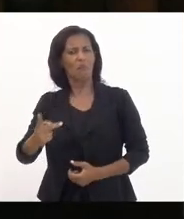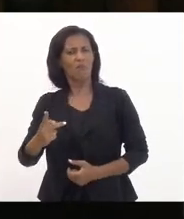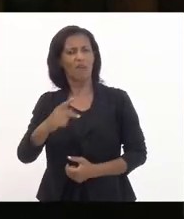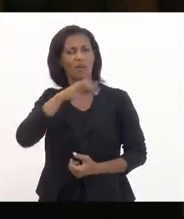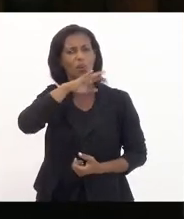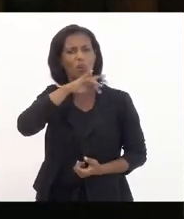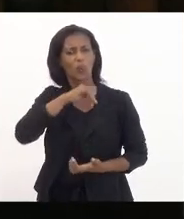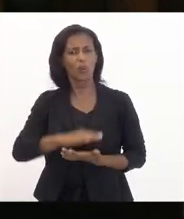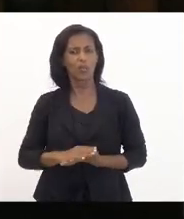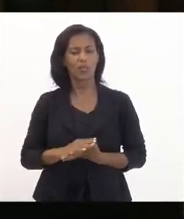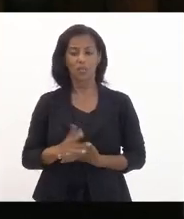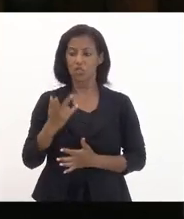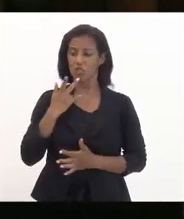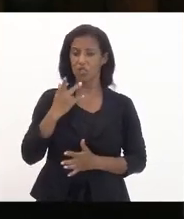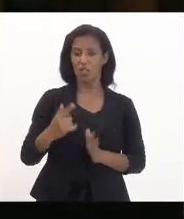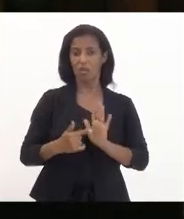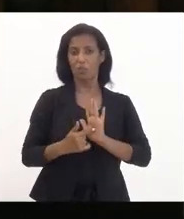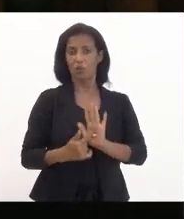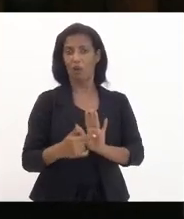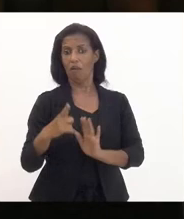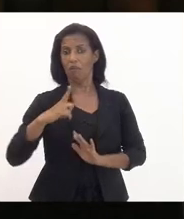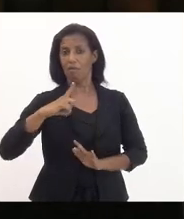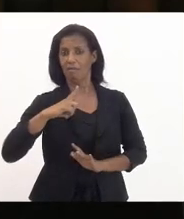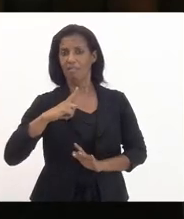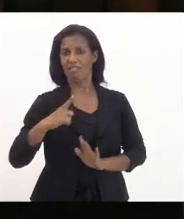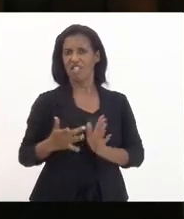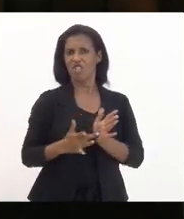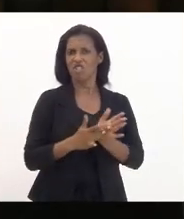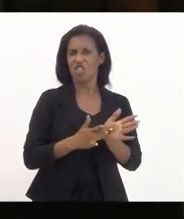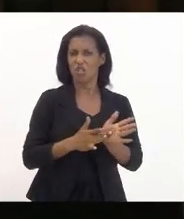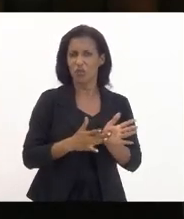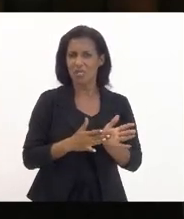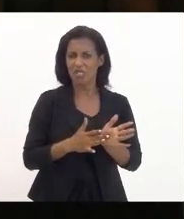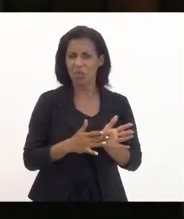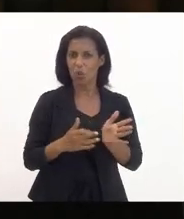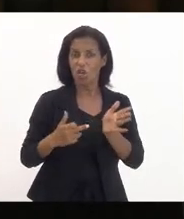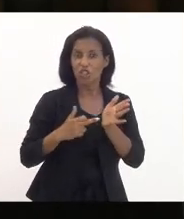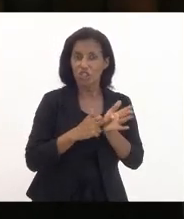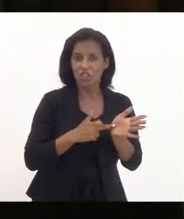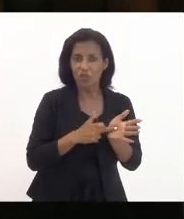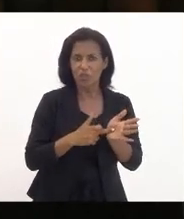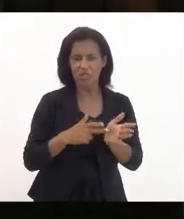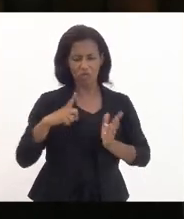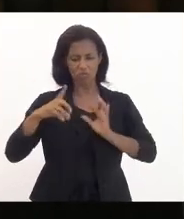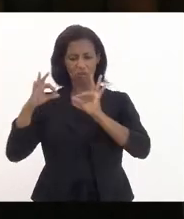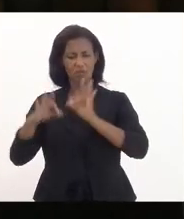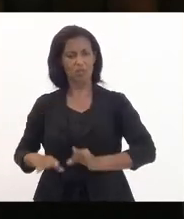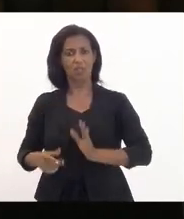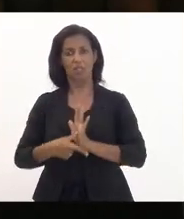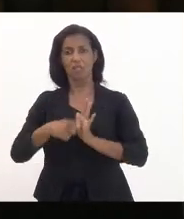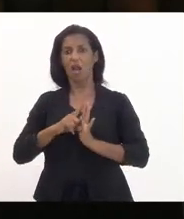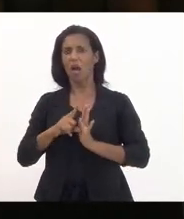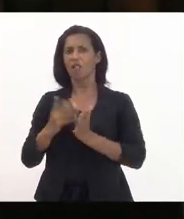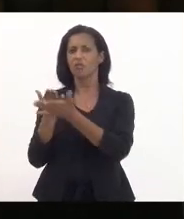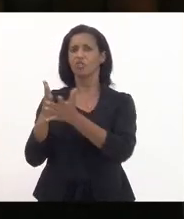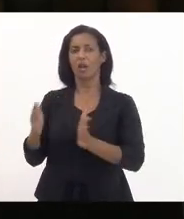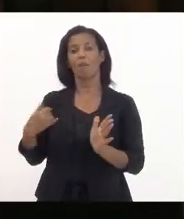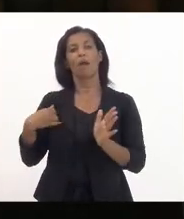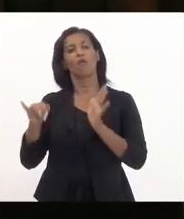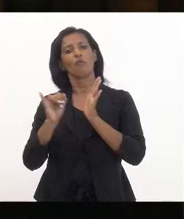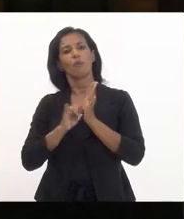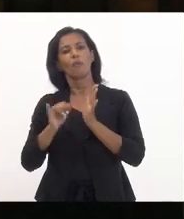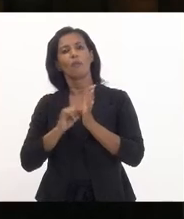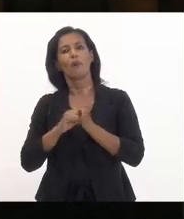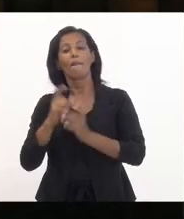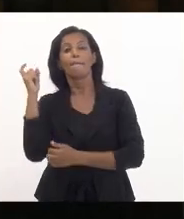torpe de querer dizer que existe genocídio, eu tenho convicção. Antes mesmo de terminar a sessão, vão publicar nas redes